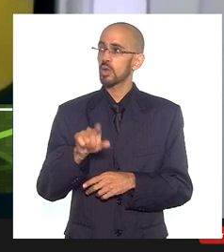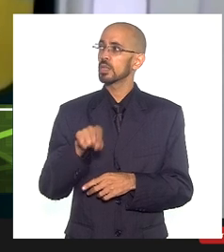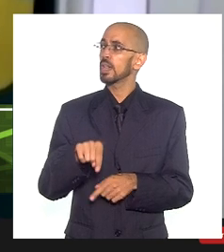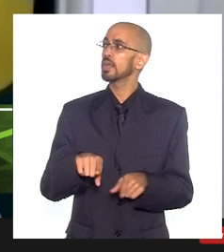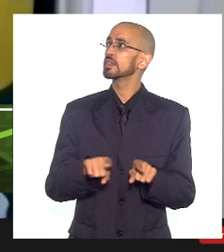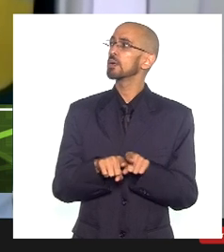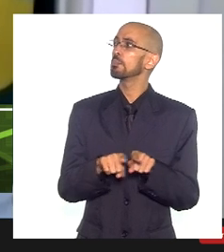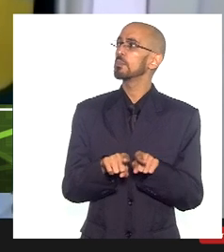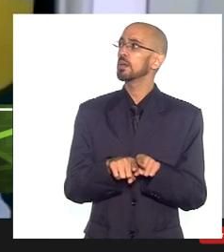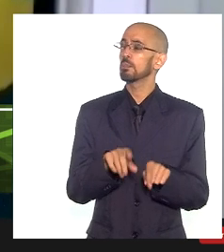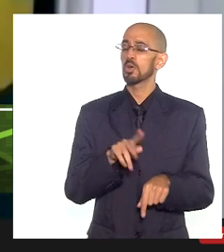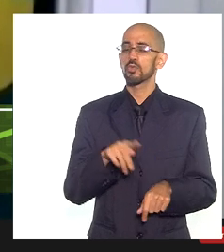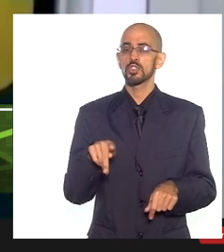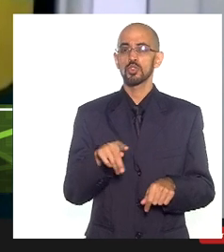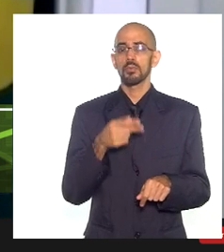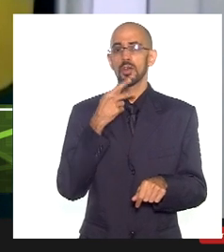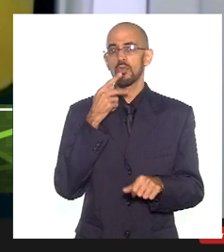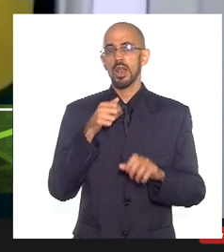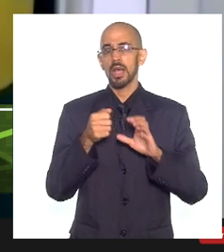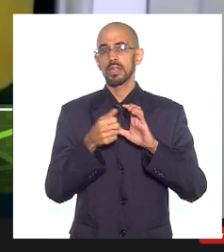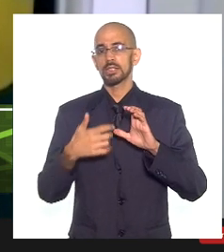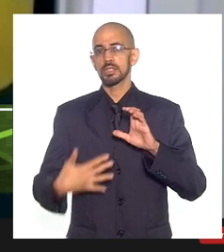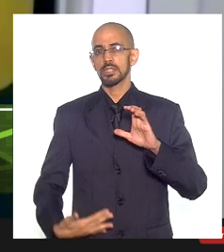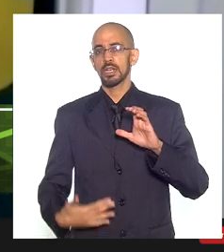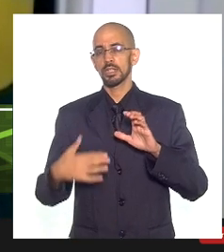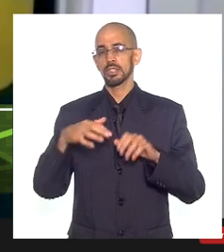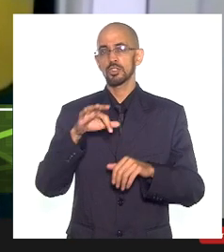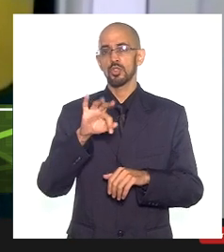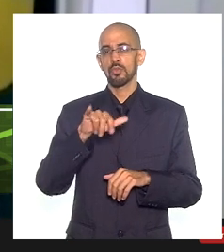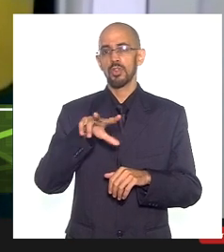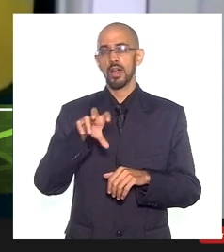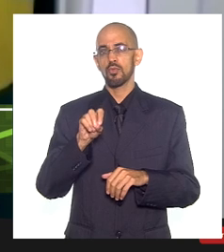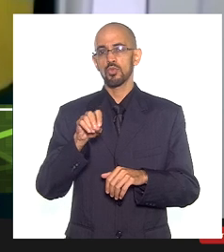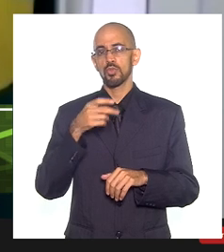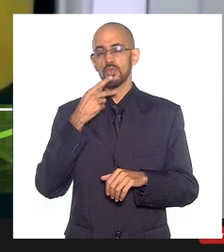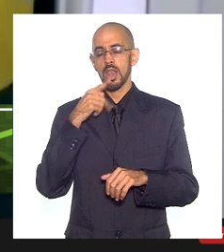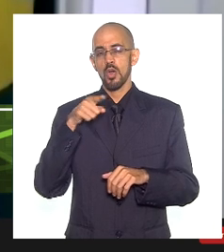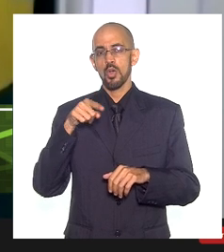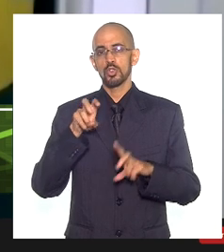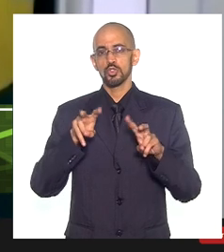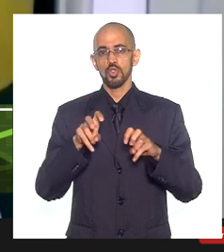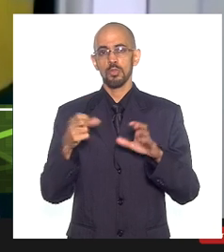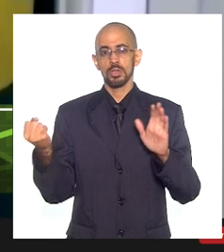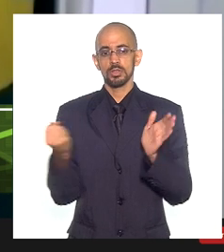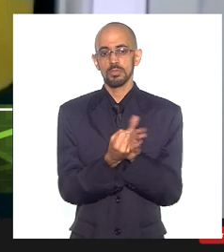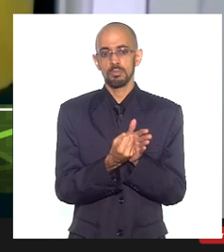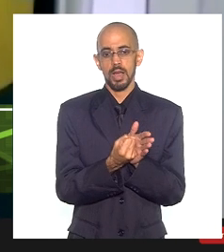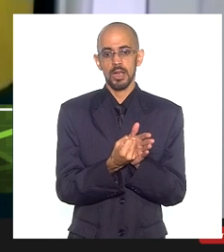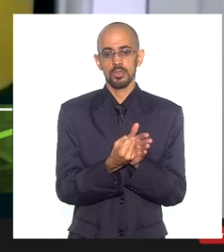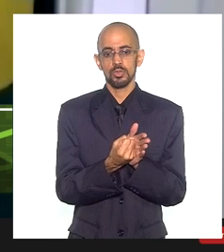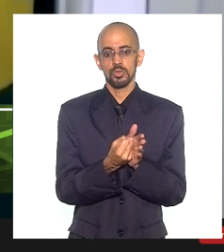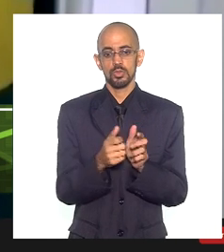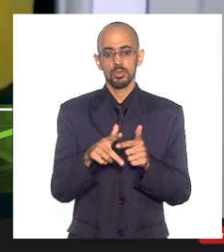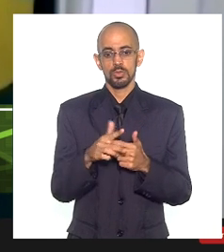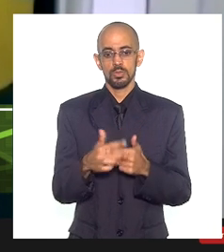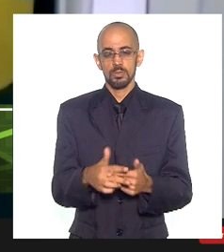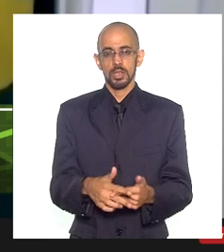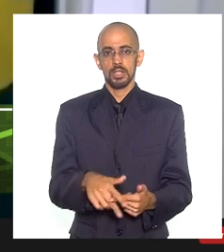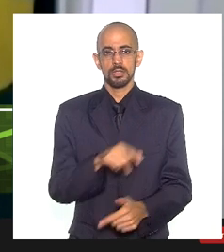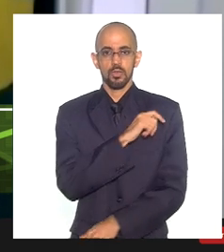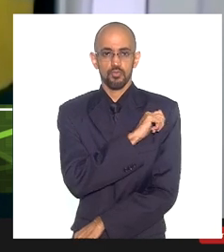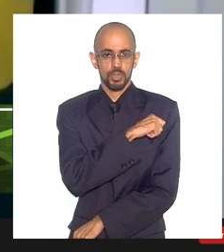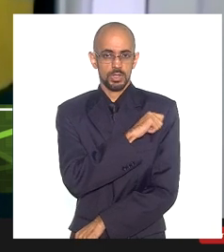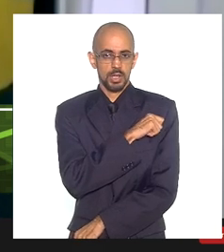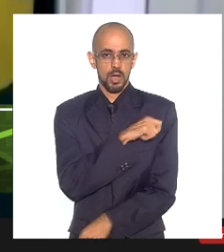desse aspecto levantado pelo Flávio, sobre os impactos do novo regime de recuperação fiscal sobre o